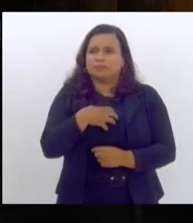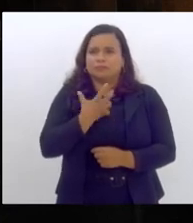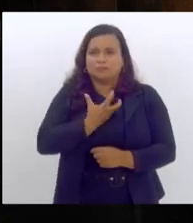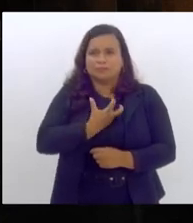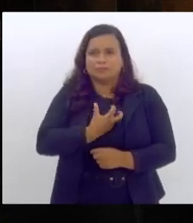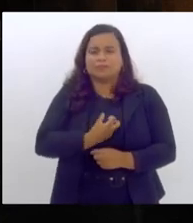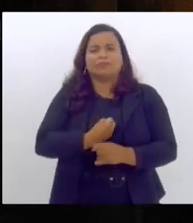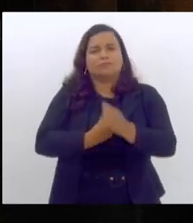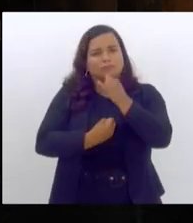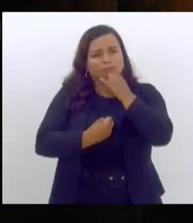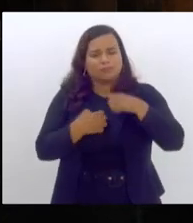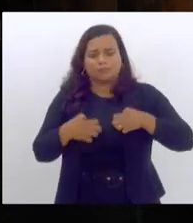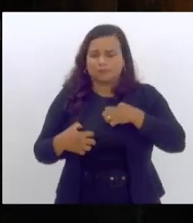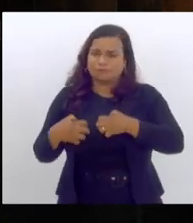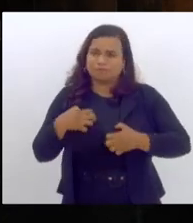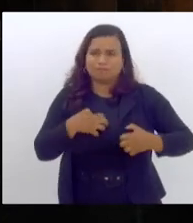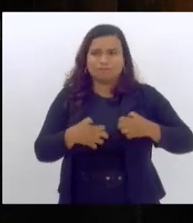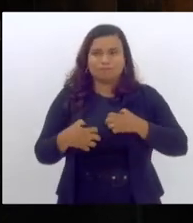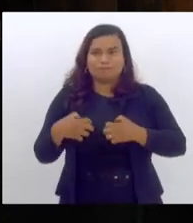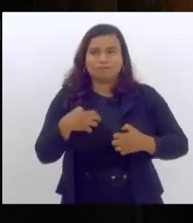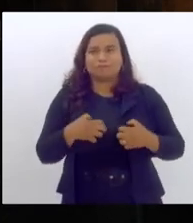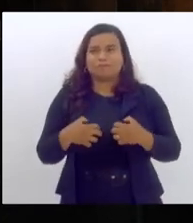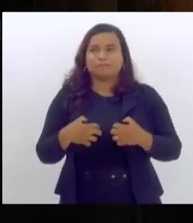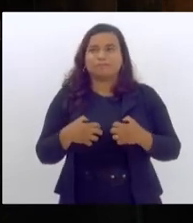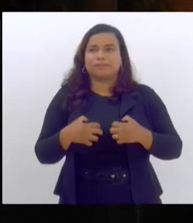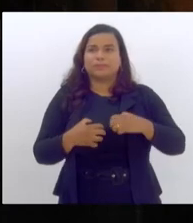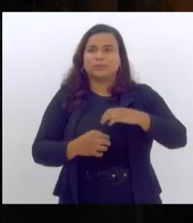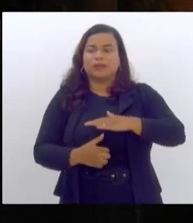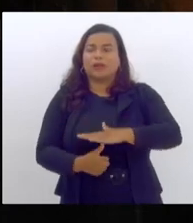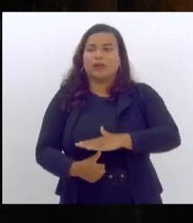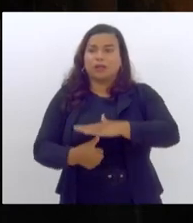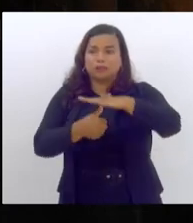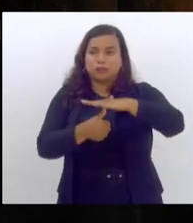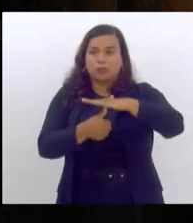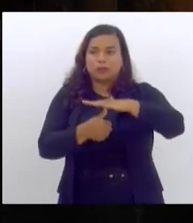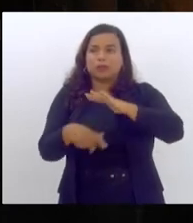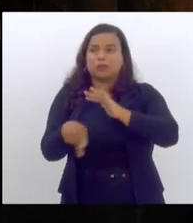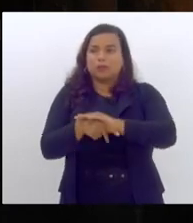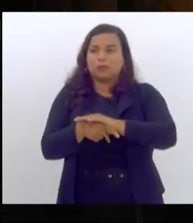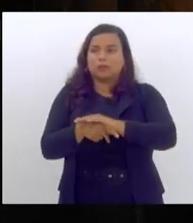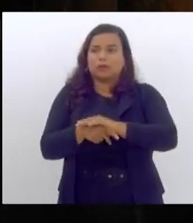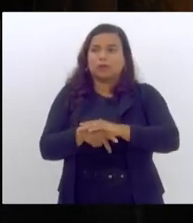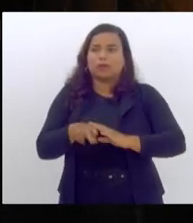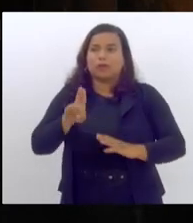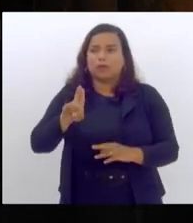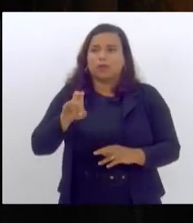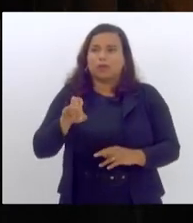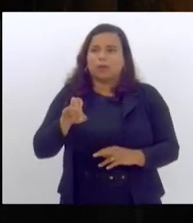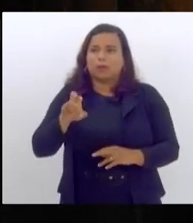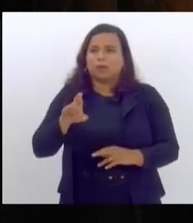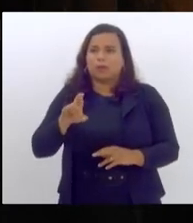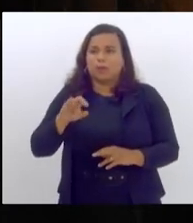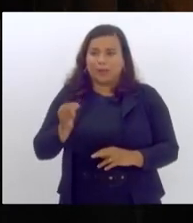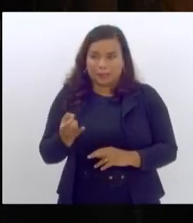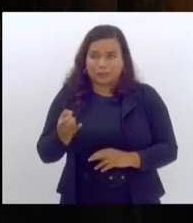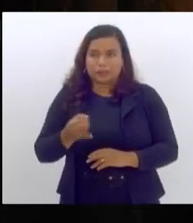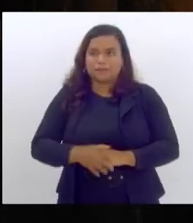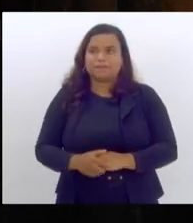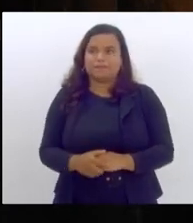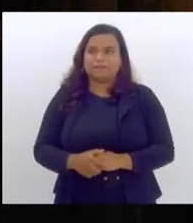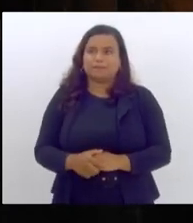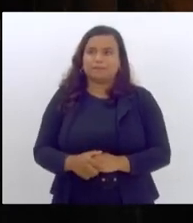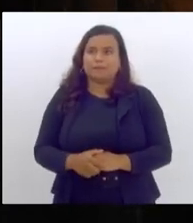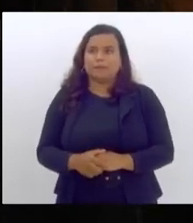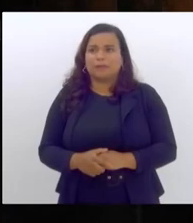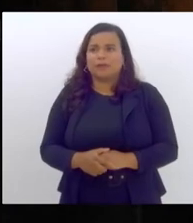magoado, revoltado com o reitor da UERJ, que resolveu chamar o